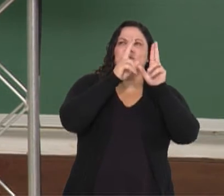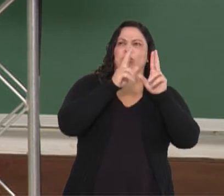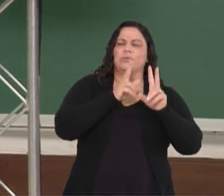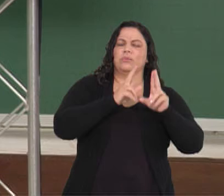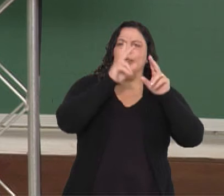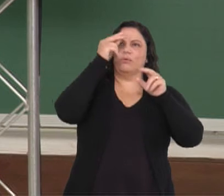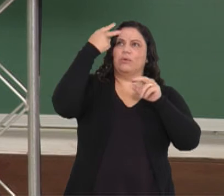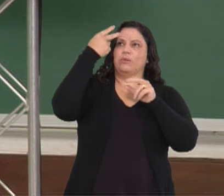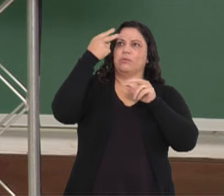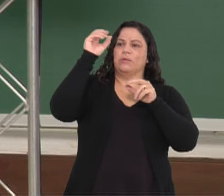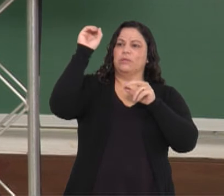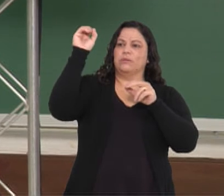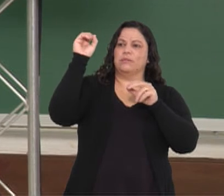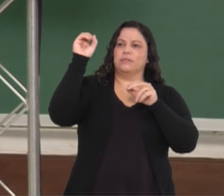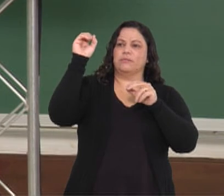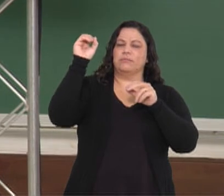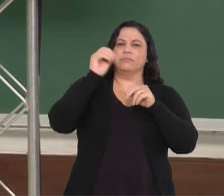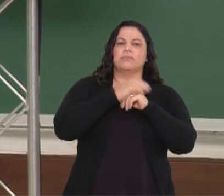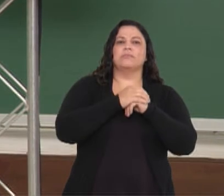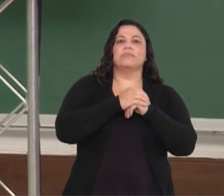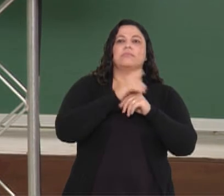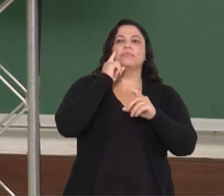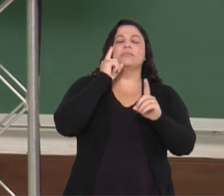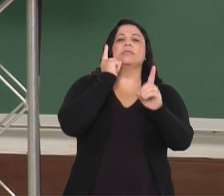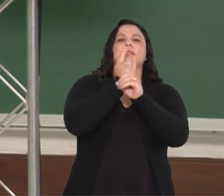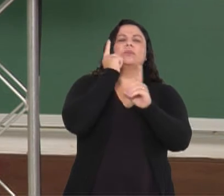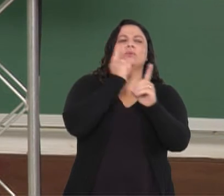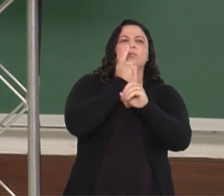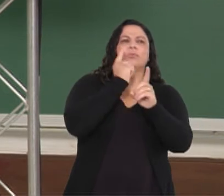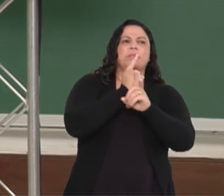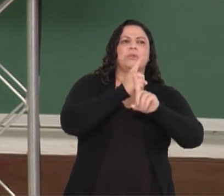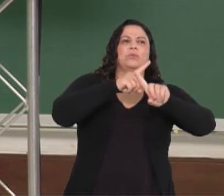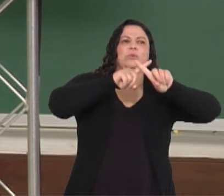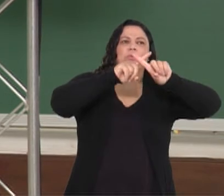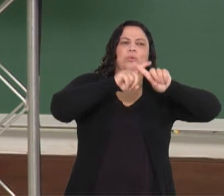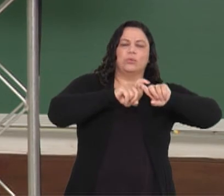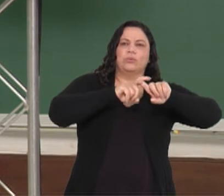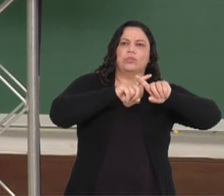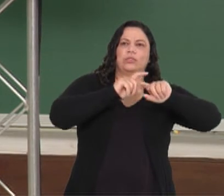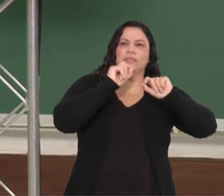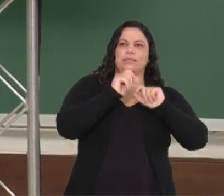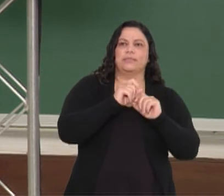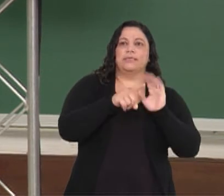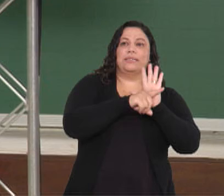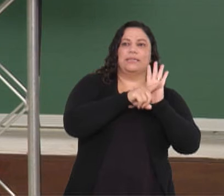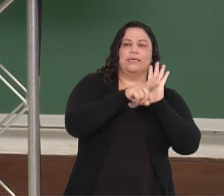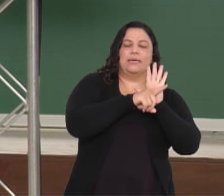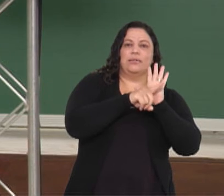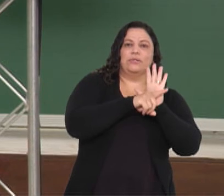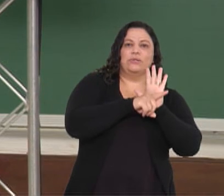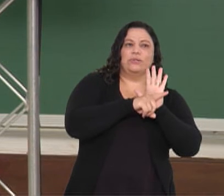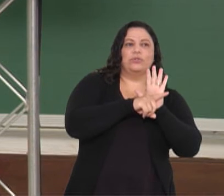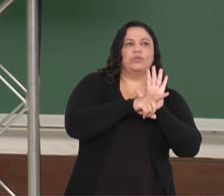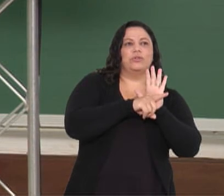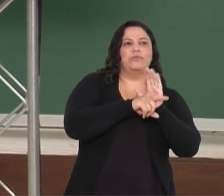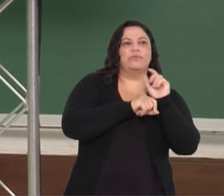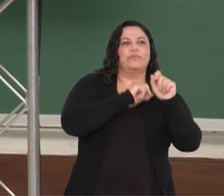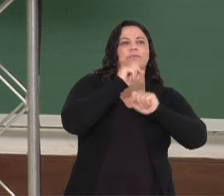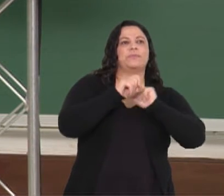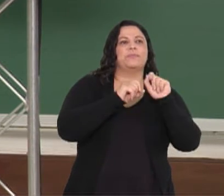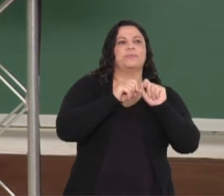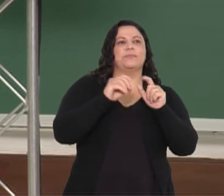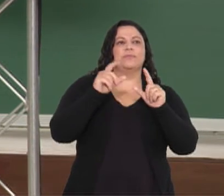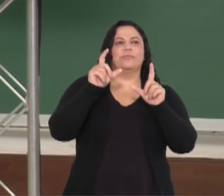igualando o divisor a zero e descobrindo o valor de x. Então o valor de x no divisor é negativo meio, preencheu aqui. E